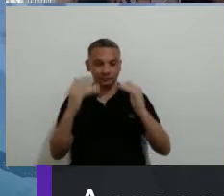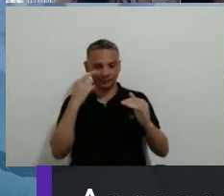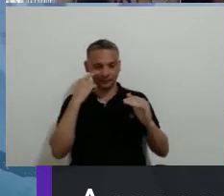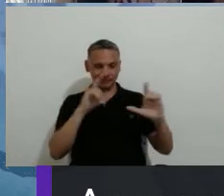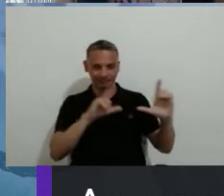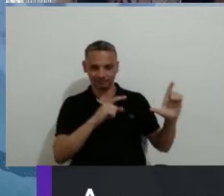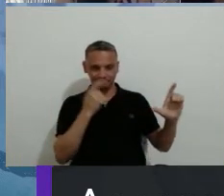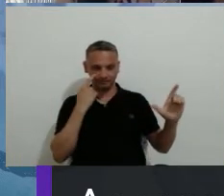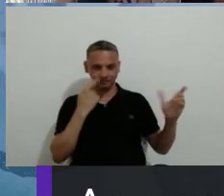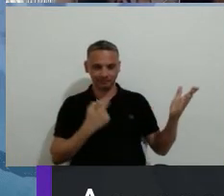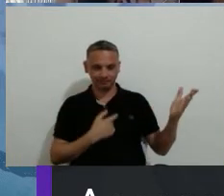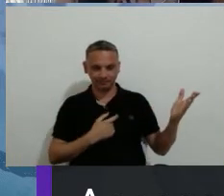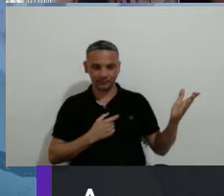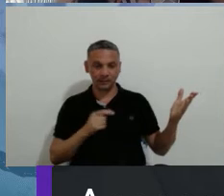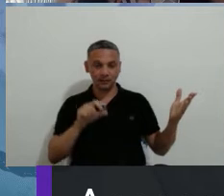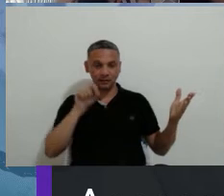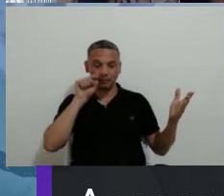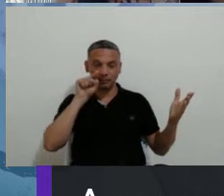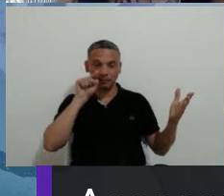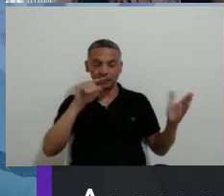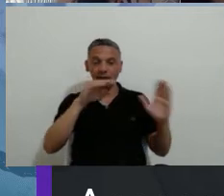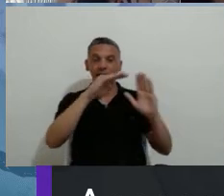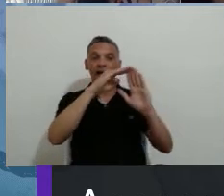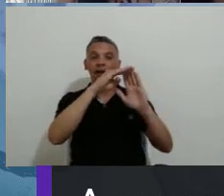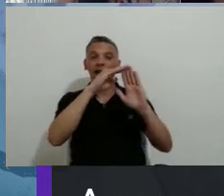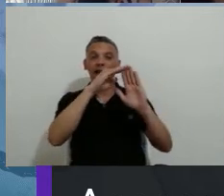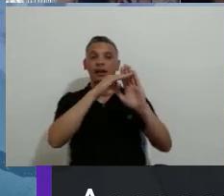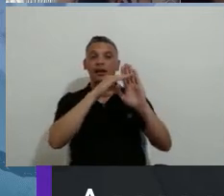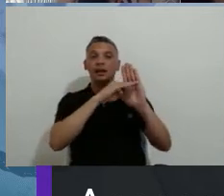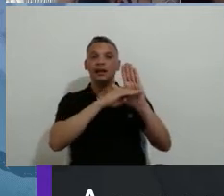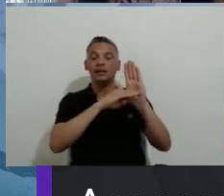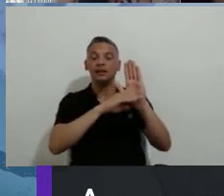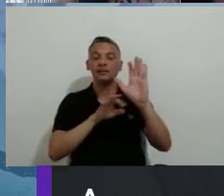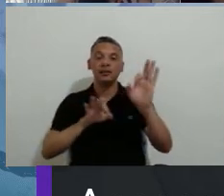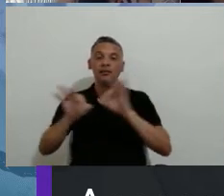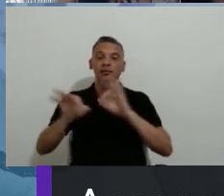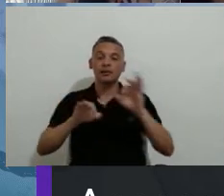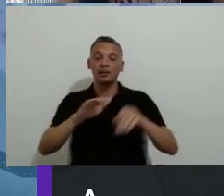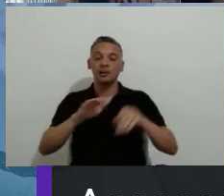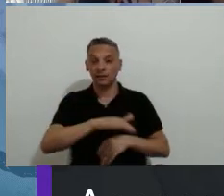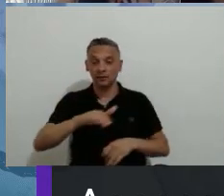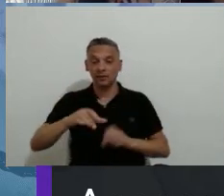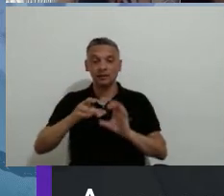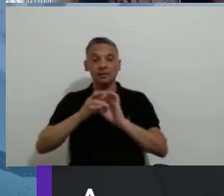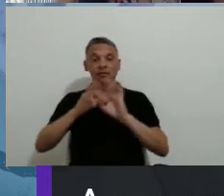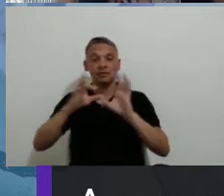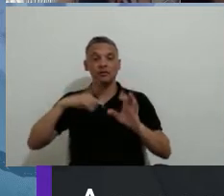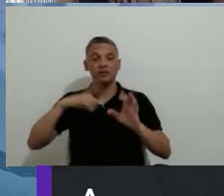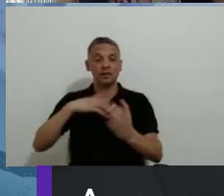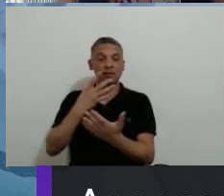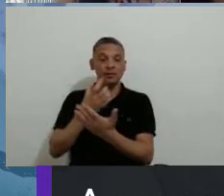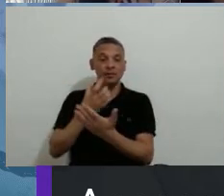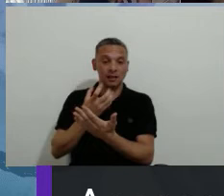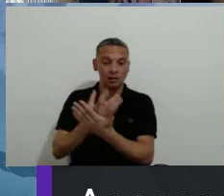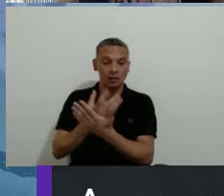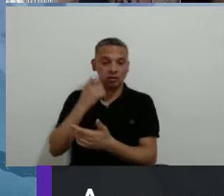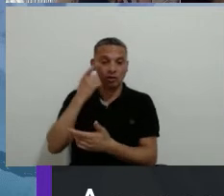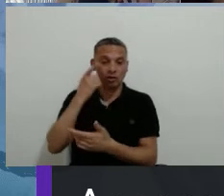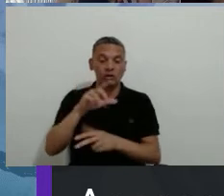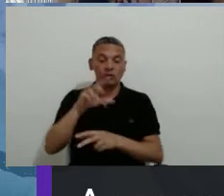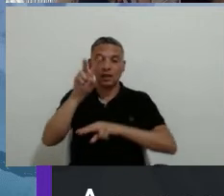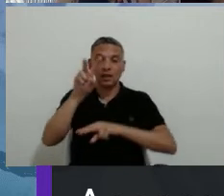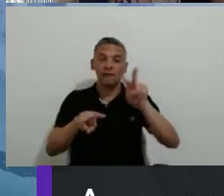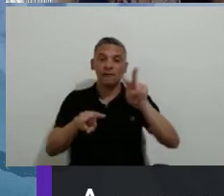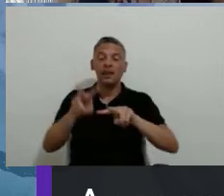pode acessar a lista de planos pela primeira infância disponíveis para download. Assim a gente consegue ter esse retrato, que